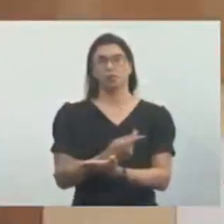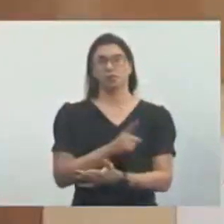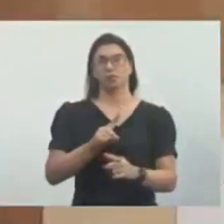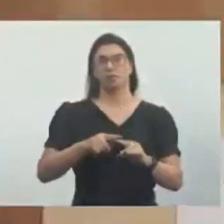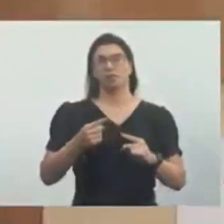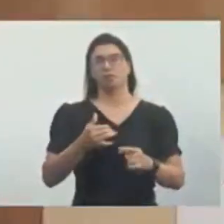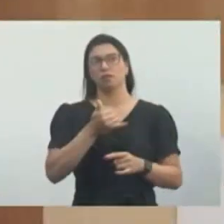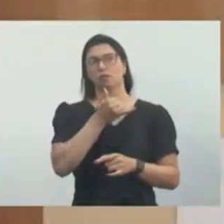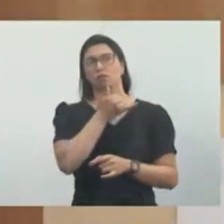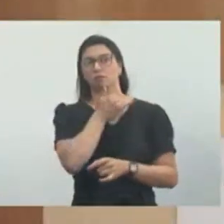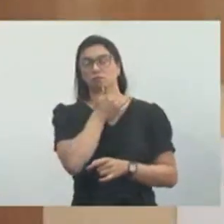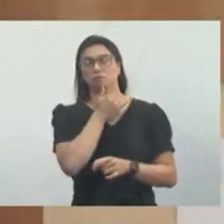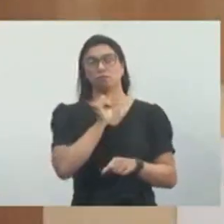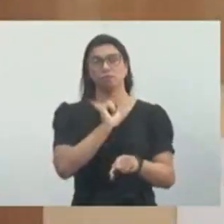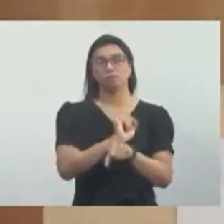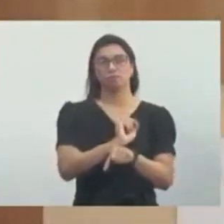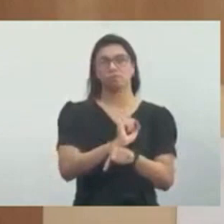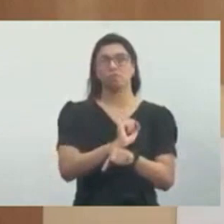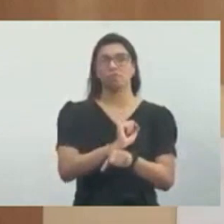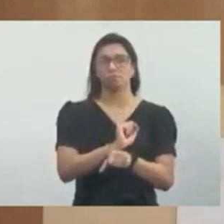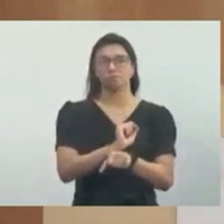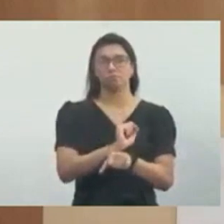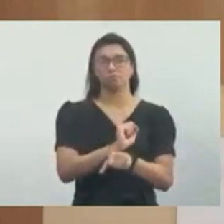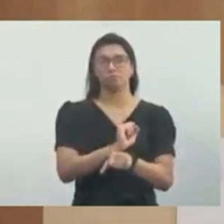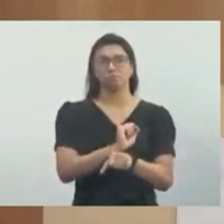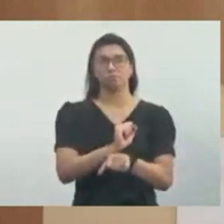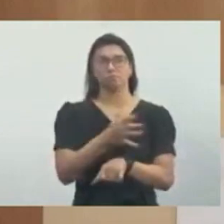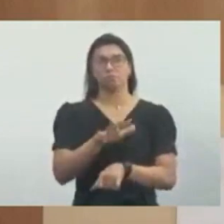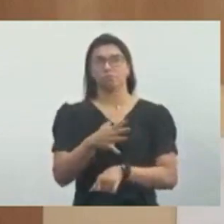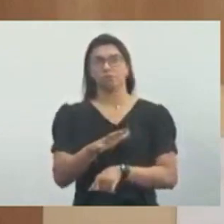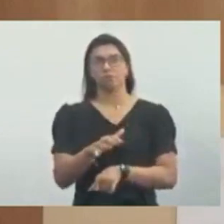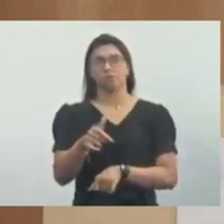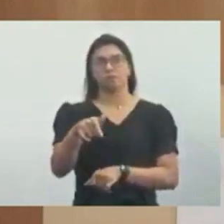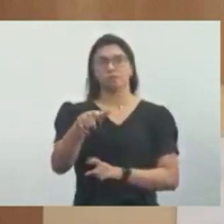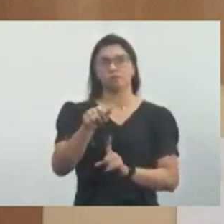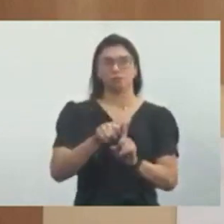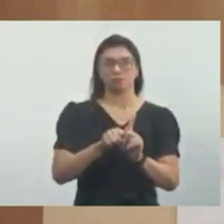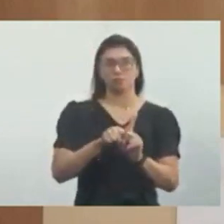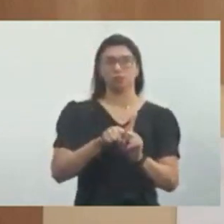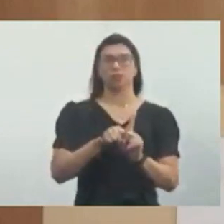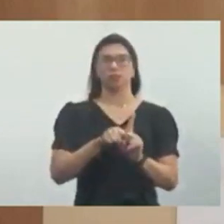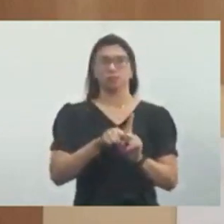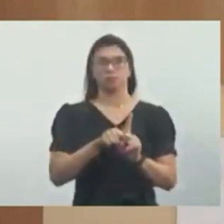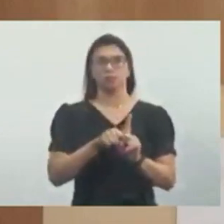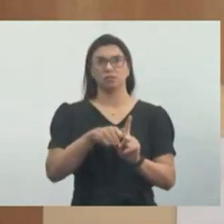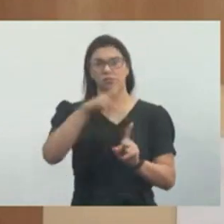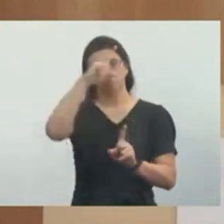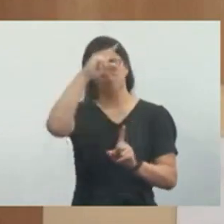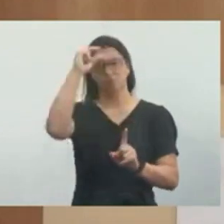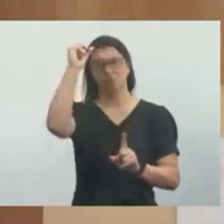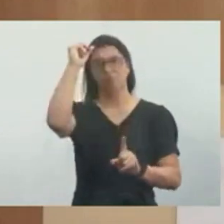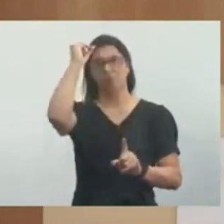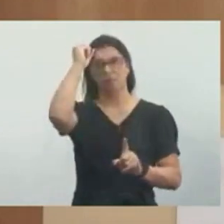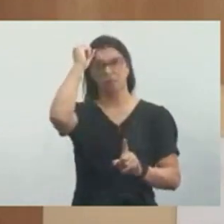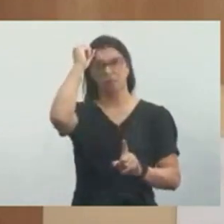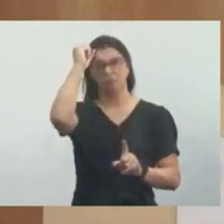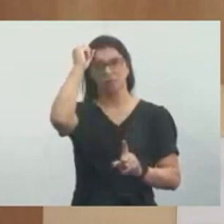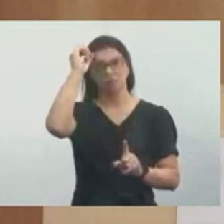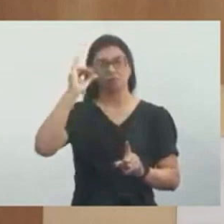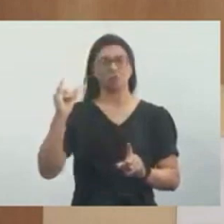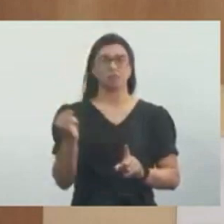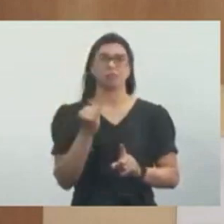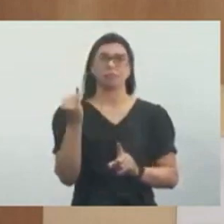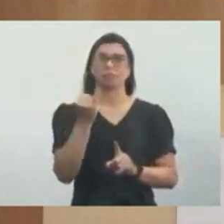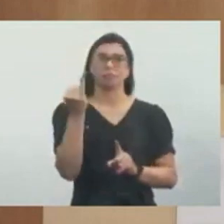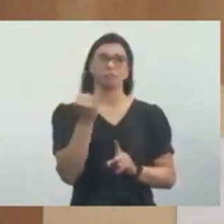infelizmente tiveram aí uma parada de mais ou menos uns 7 meses, não é? Que o prefeito ele se importa